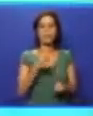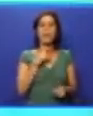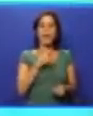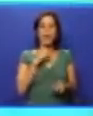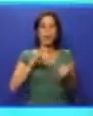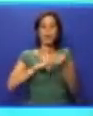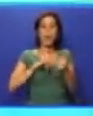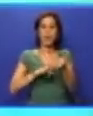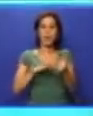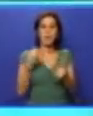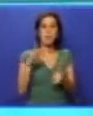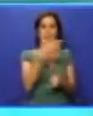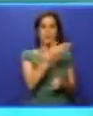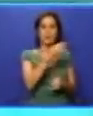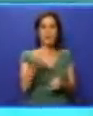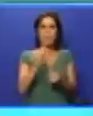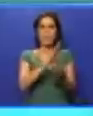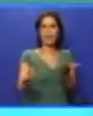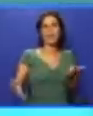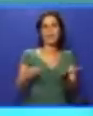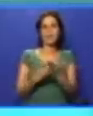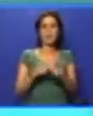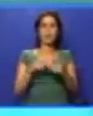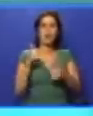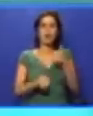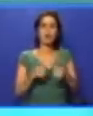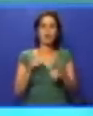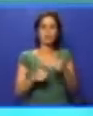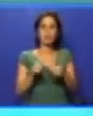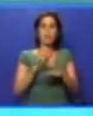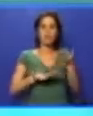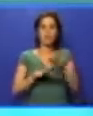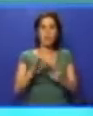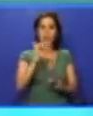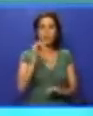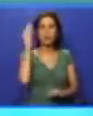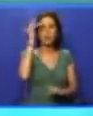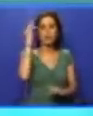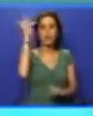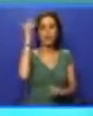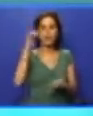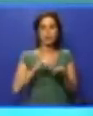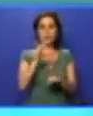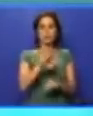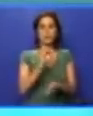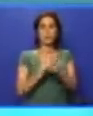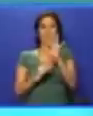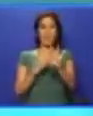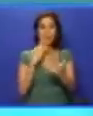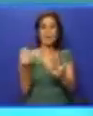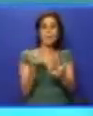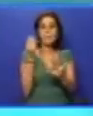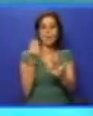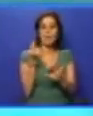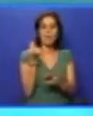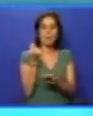agosto, esta associação recebeu mais de 700 candidaturas ao concurso Realiza o Teu Sonho. Foram escolhidos os três melhores que